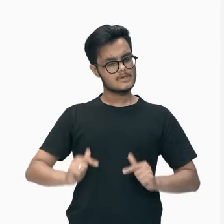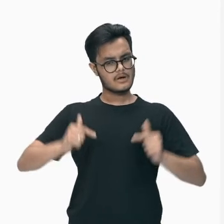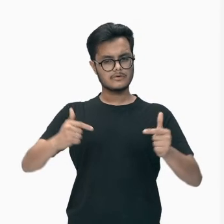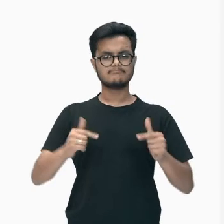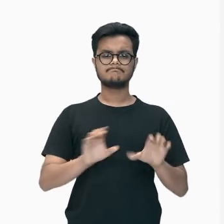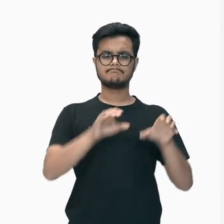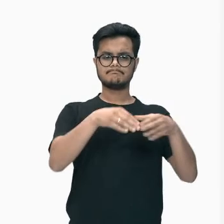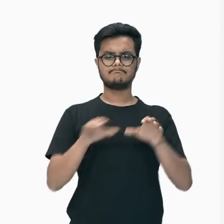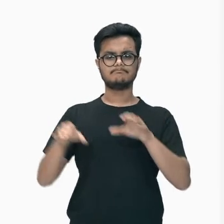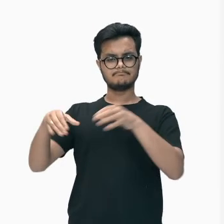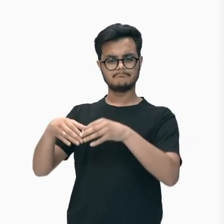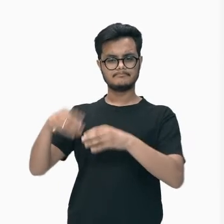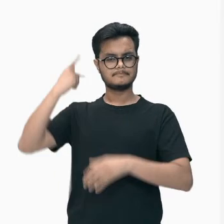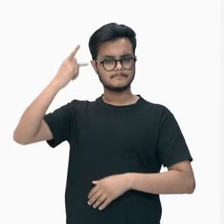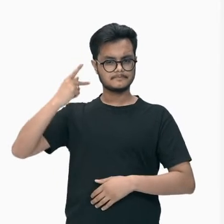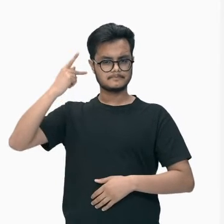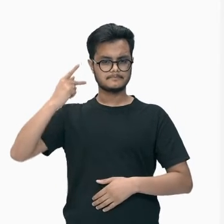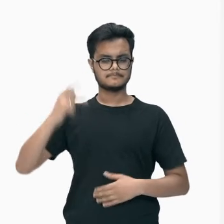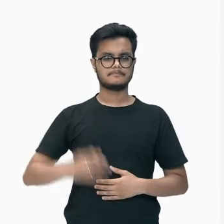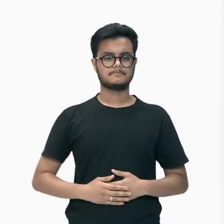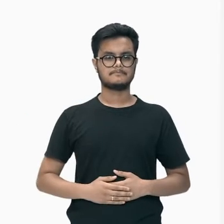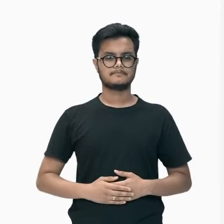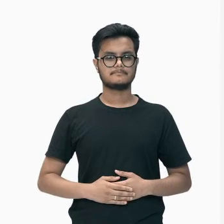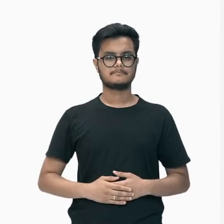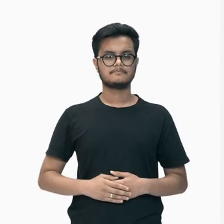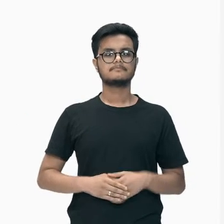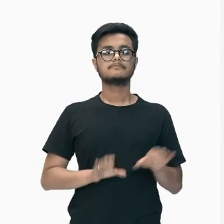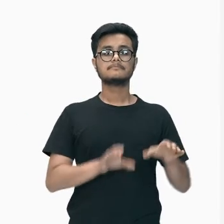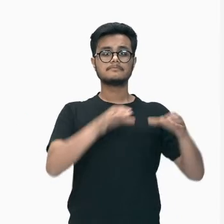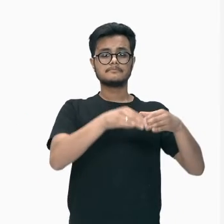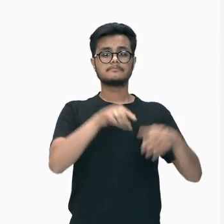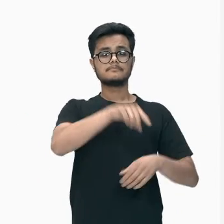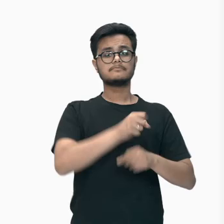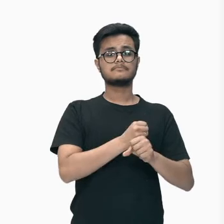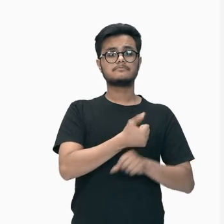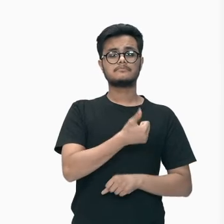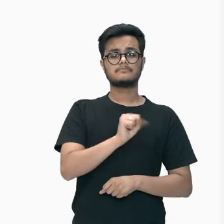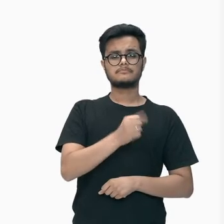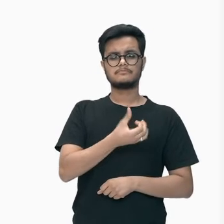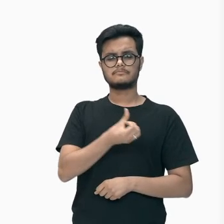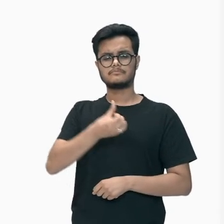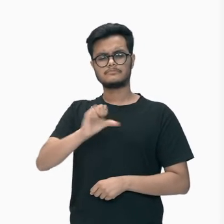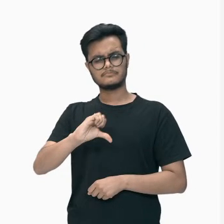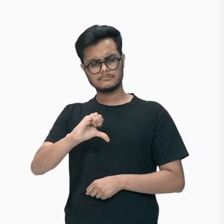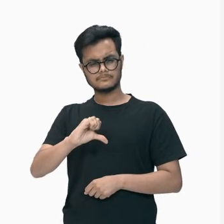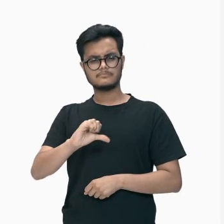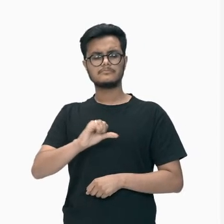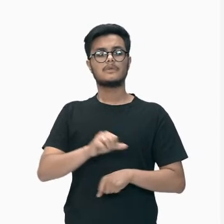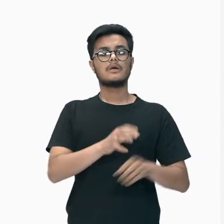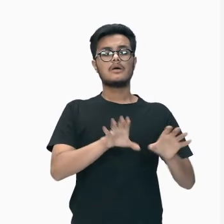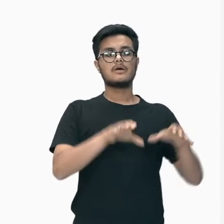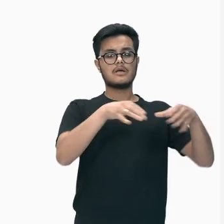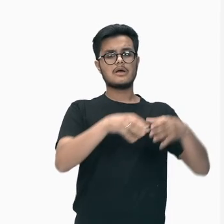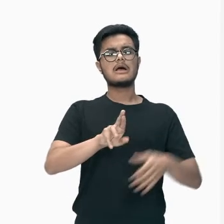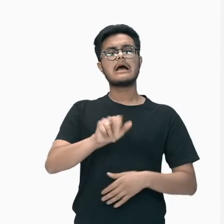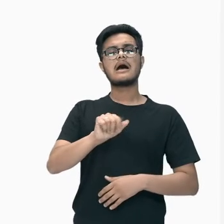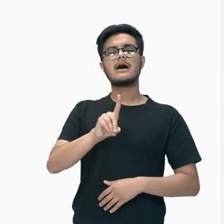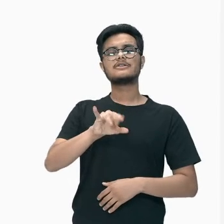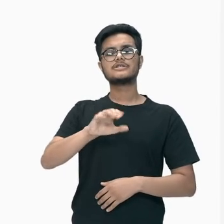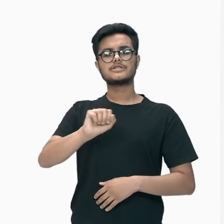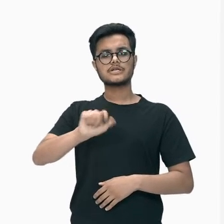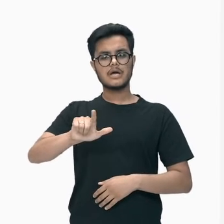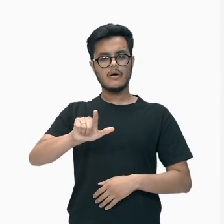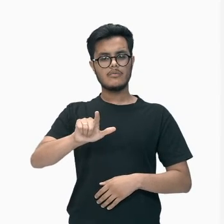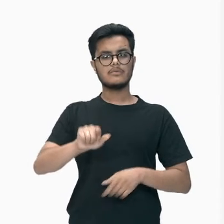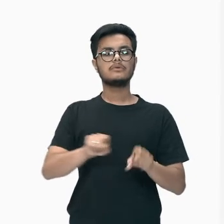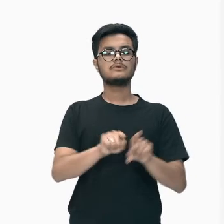as lutas partidárias. Um grupo de liberais, entre 1869, formou o Partido Radical,